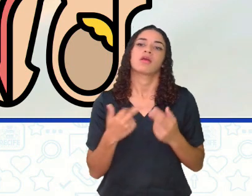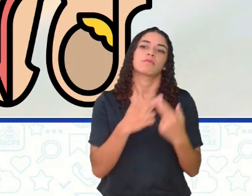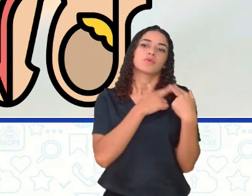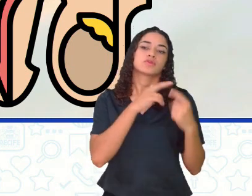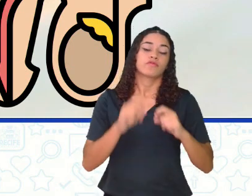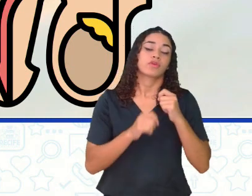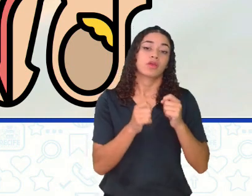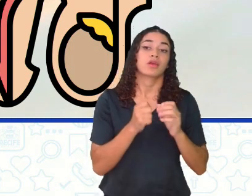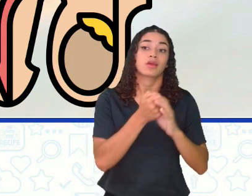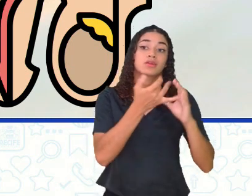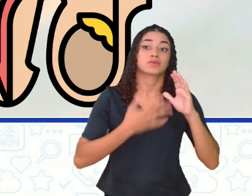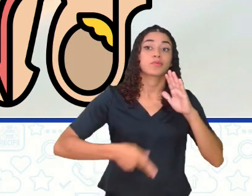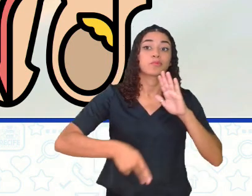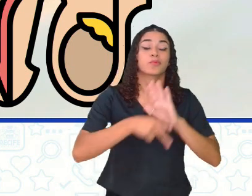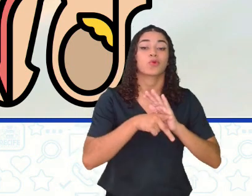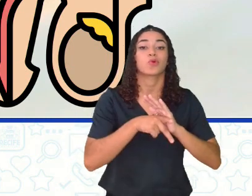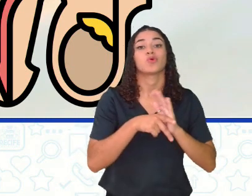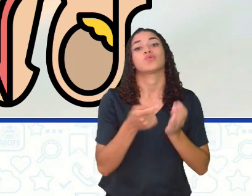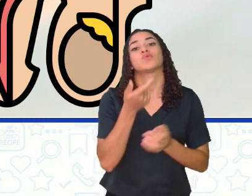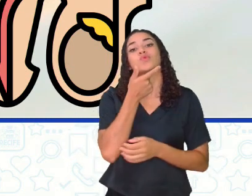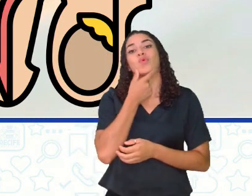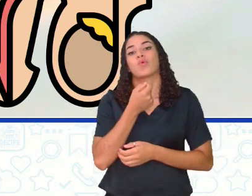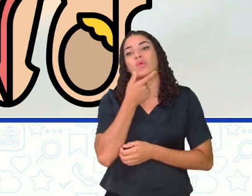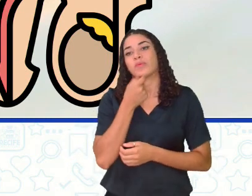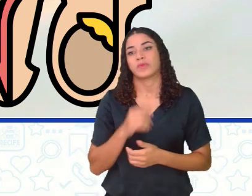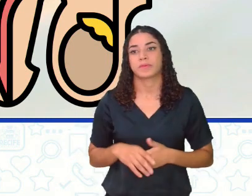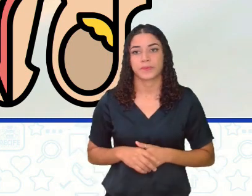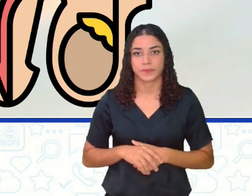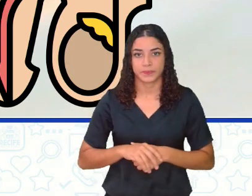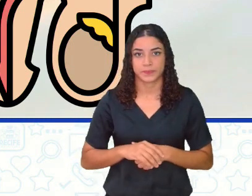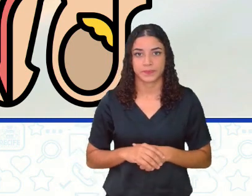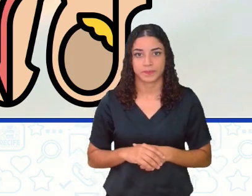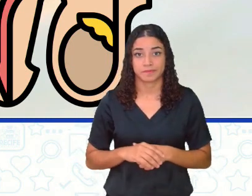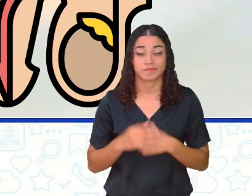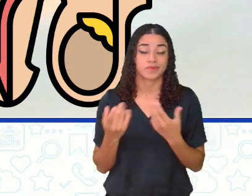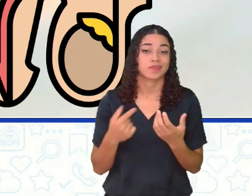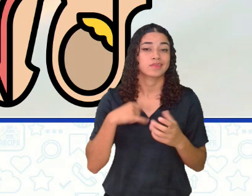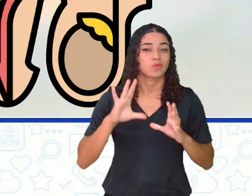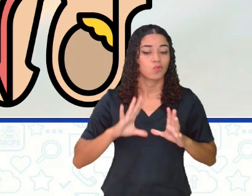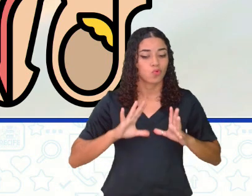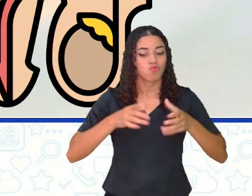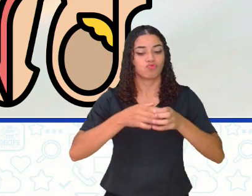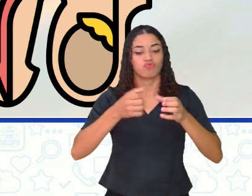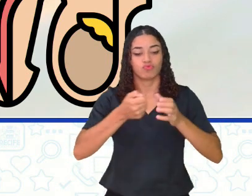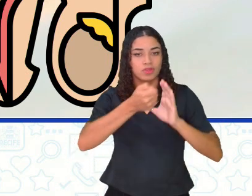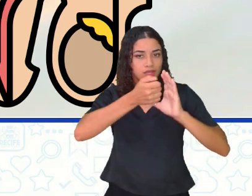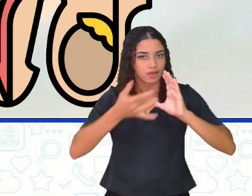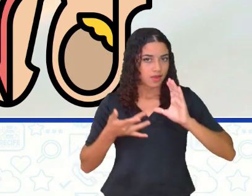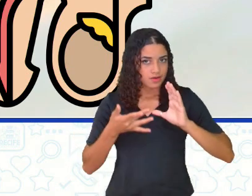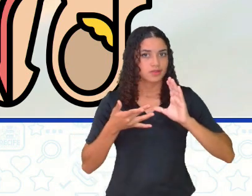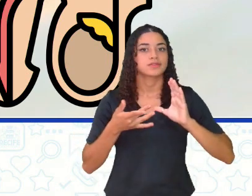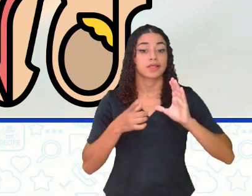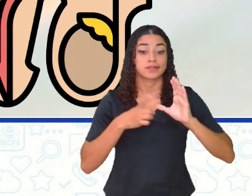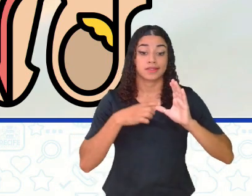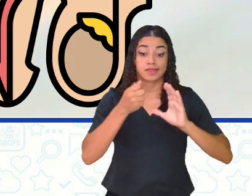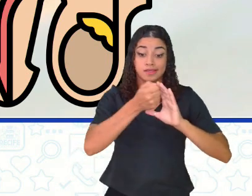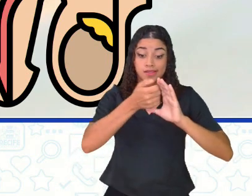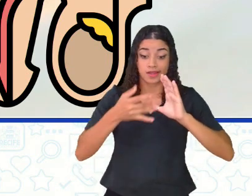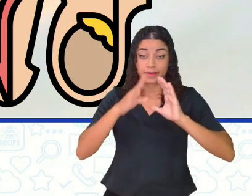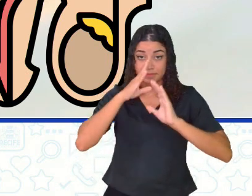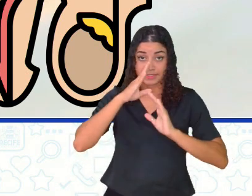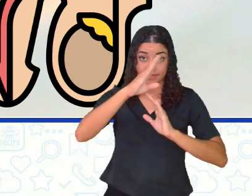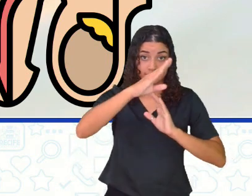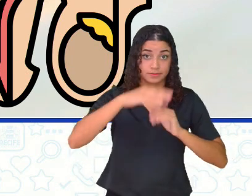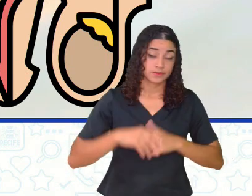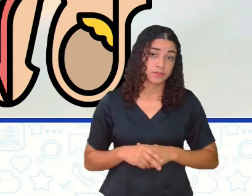pelas características sexuais secundárias masculinas. Então a gente vai ver que um conjunto de características, existem as características